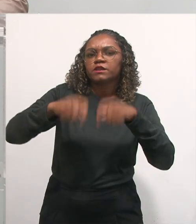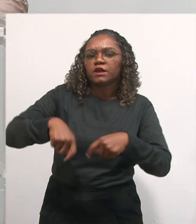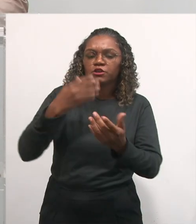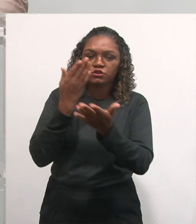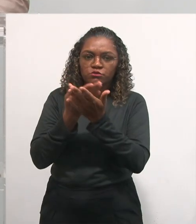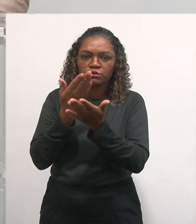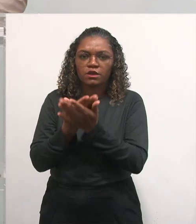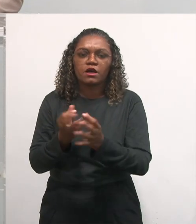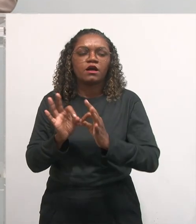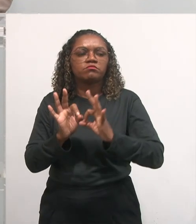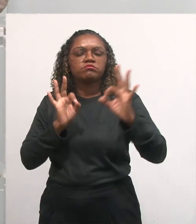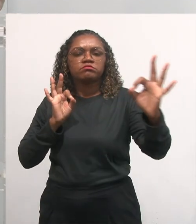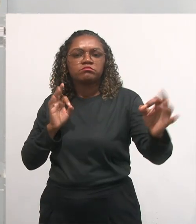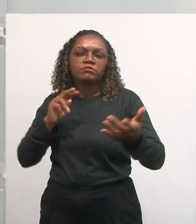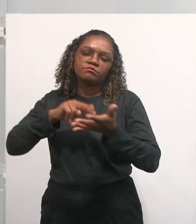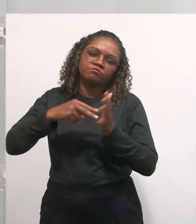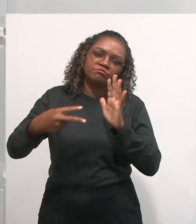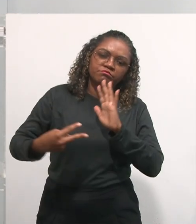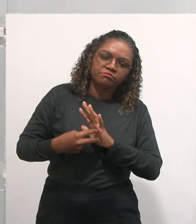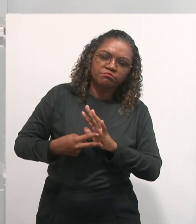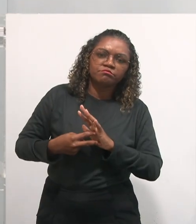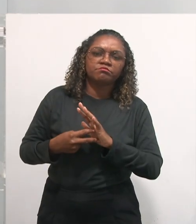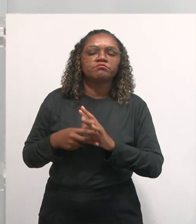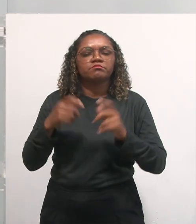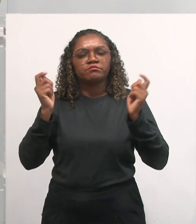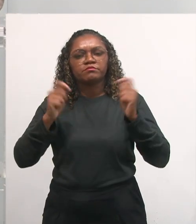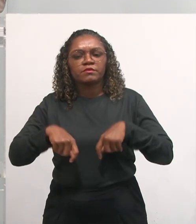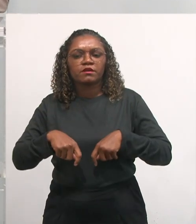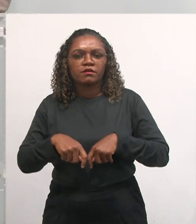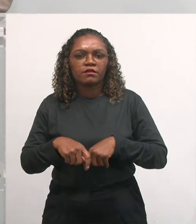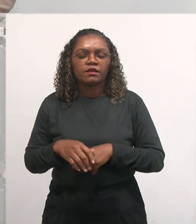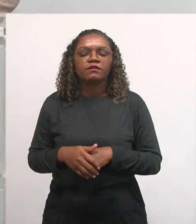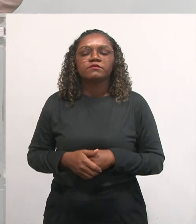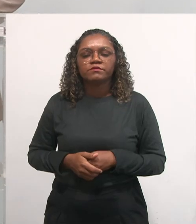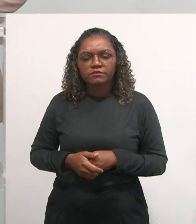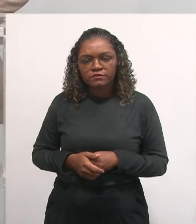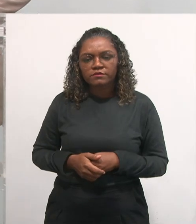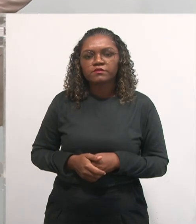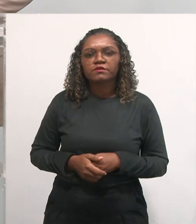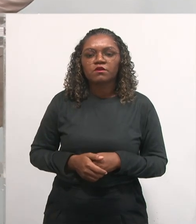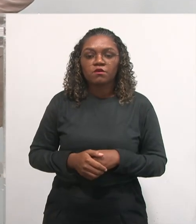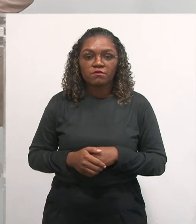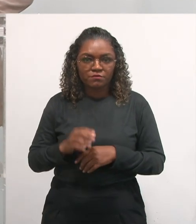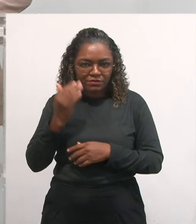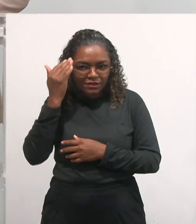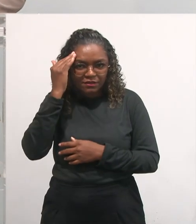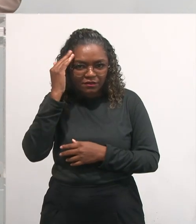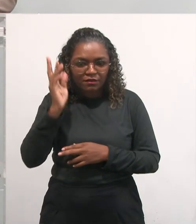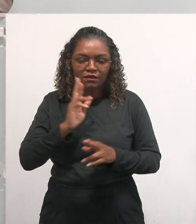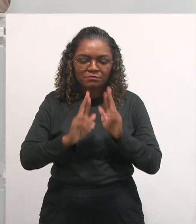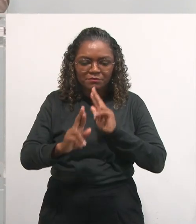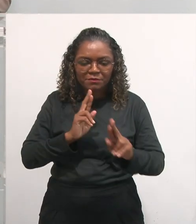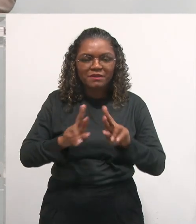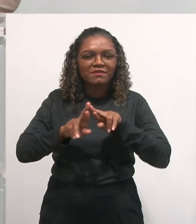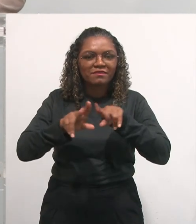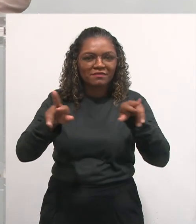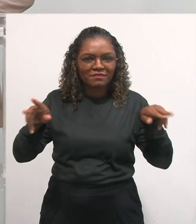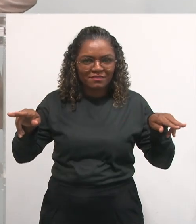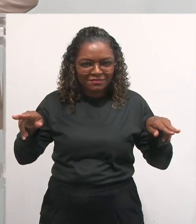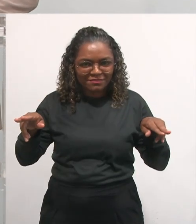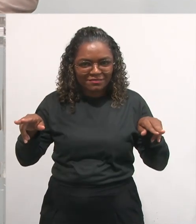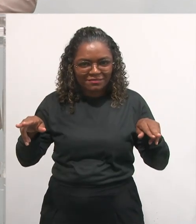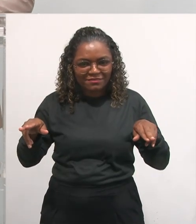mesmo estando muito longe de um determinado centro urbano, ok? Você vai dizer, olha, observe que as respostas são variadas, ok?